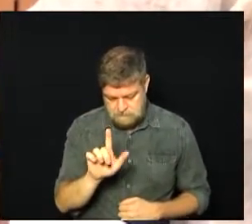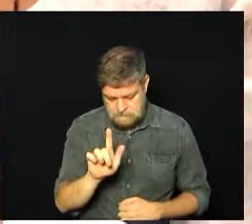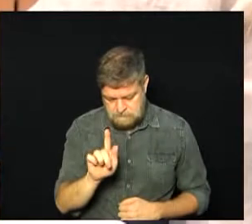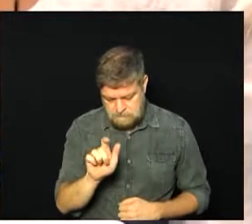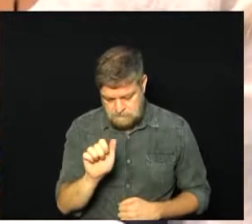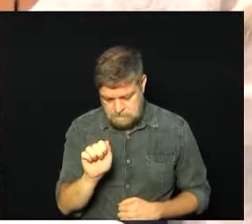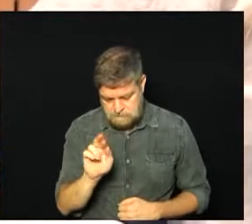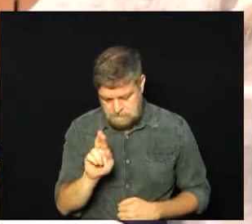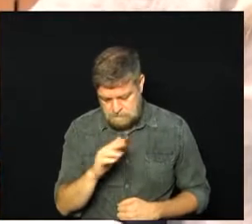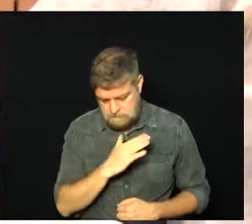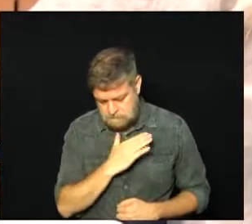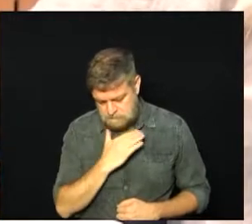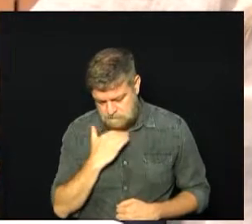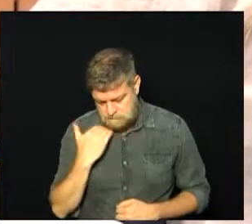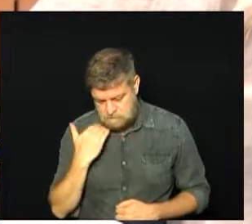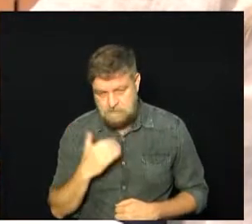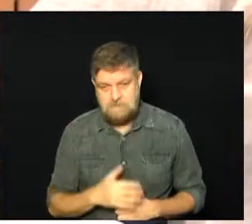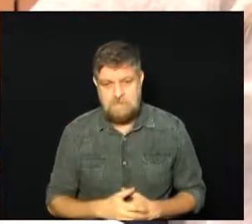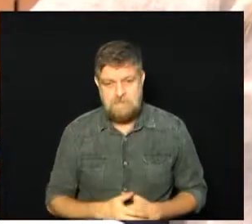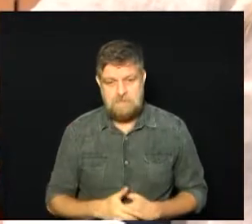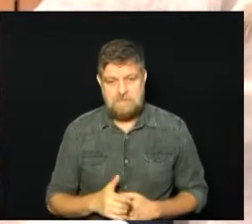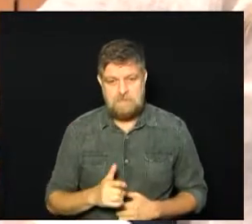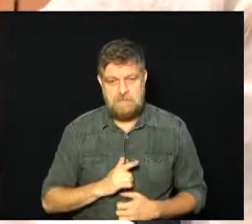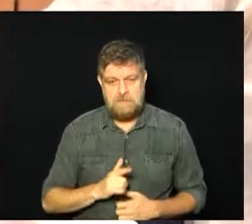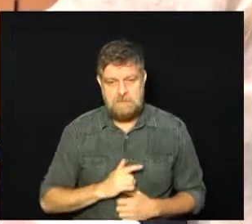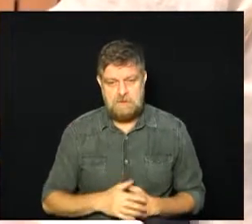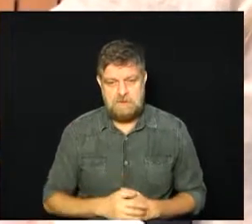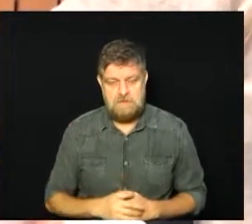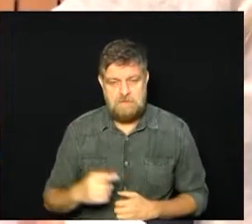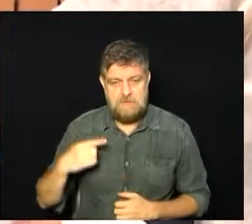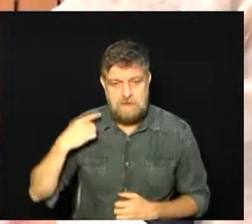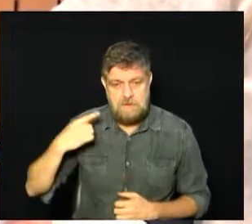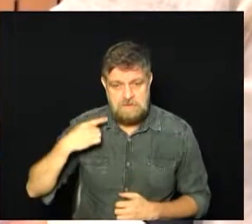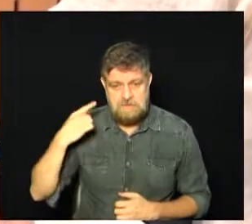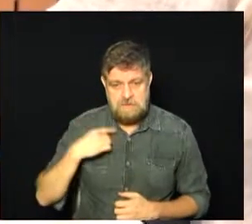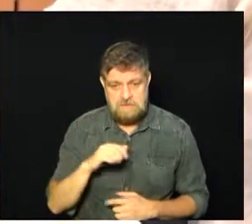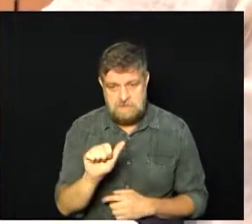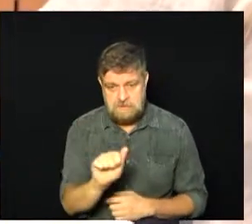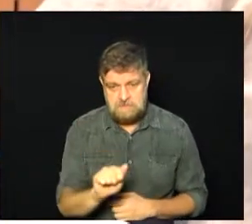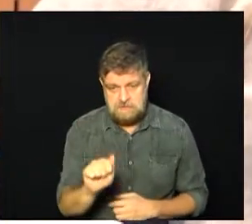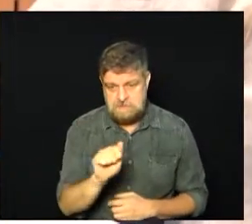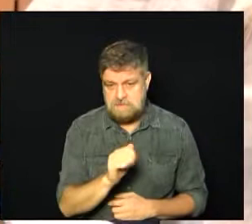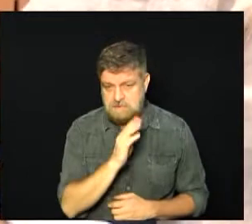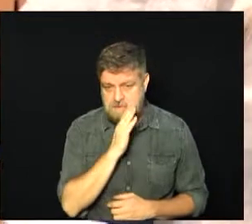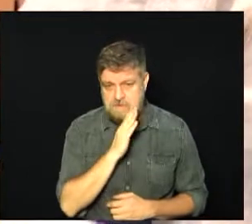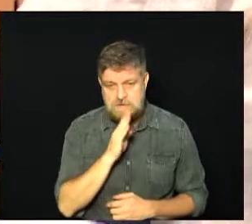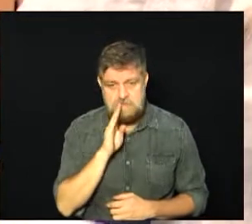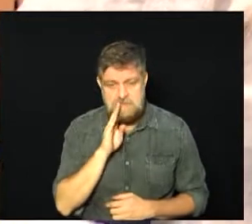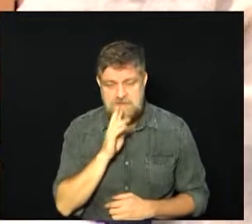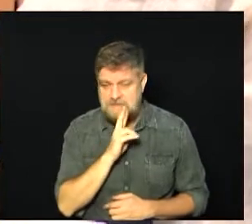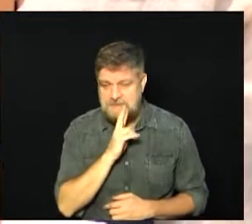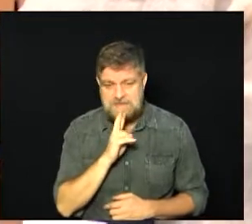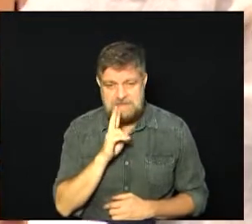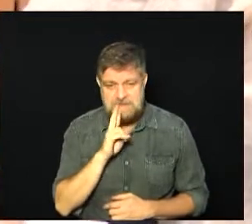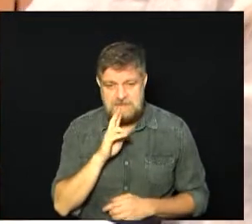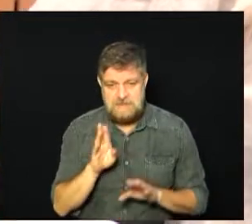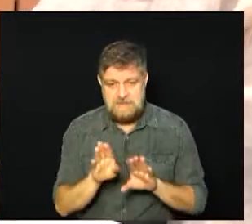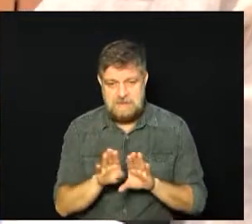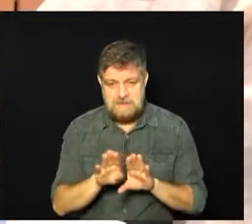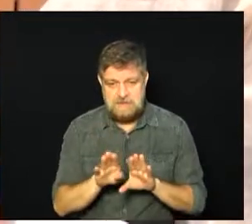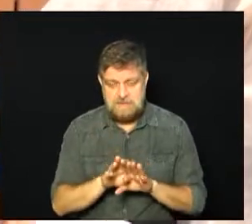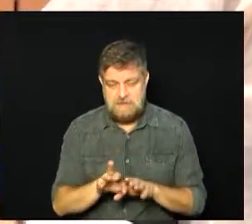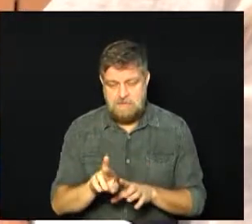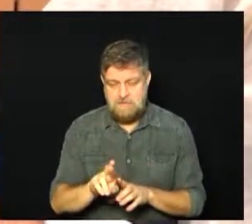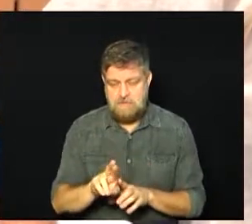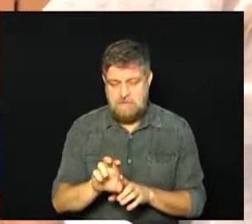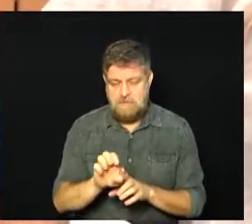E do Gustavo Magione, advogado da Brasel, Renato Iga, também diretor da Brasel.